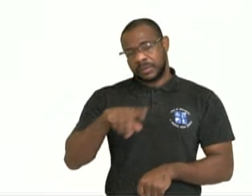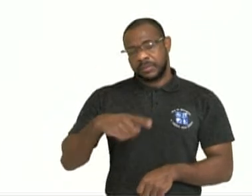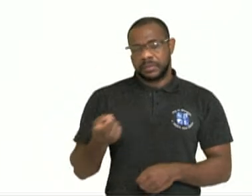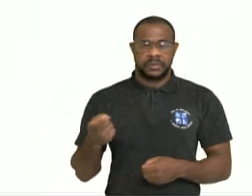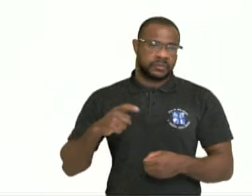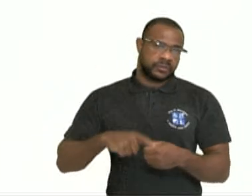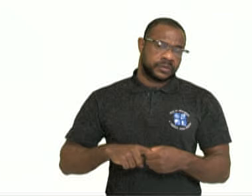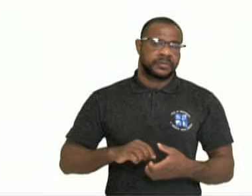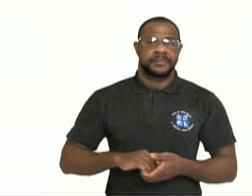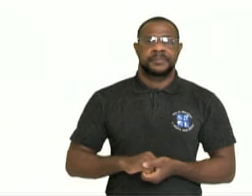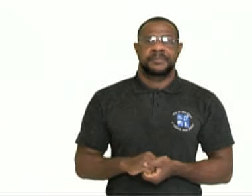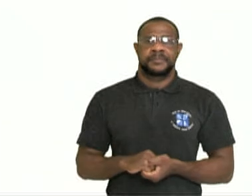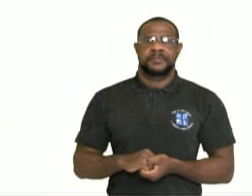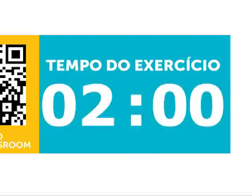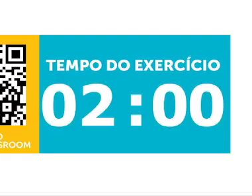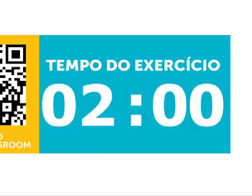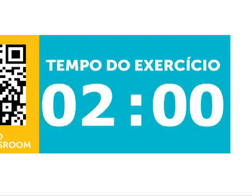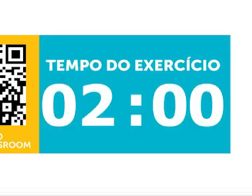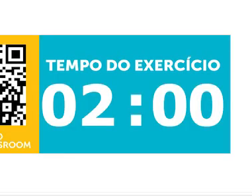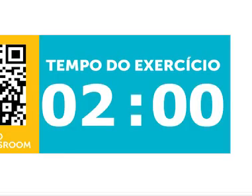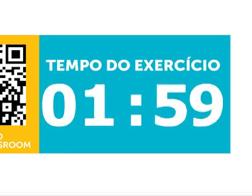Já conferimos a resposta.